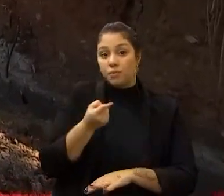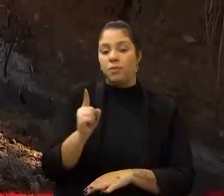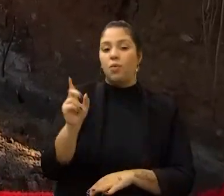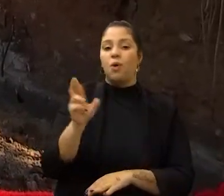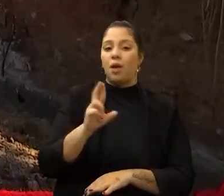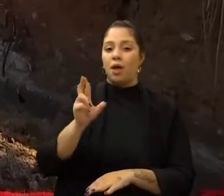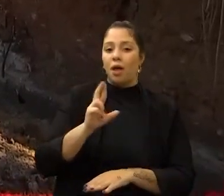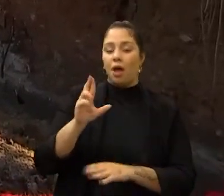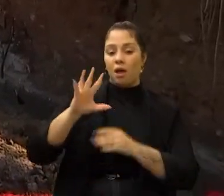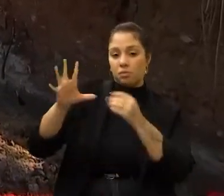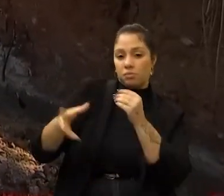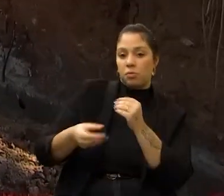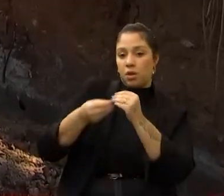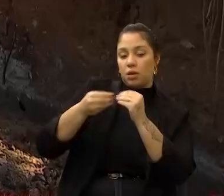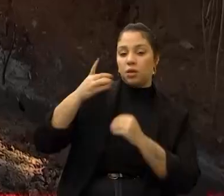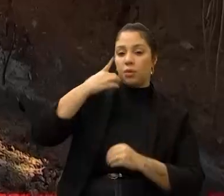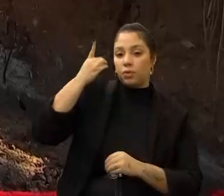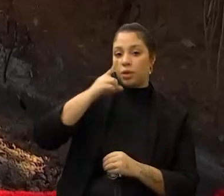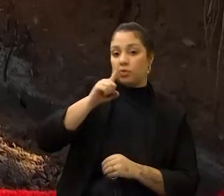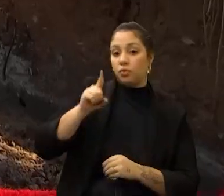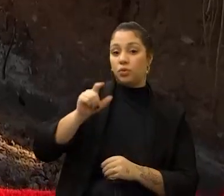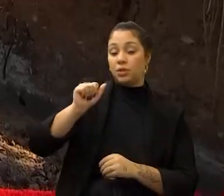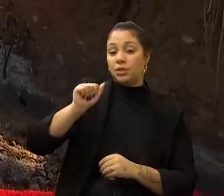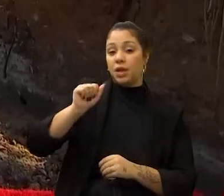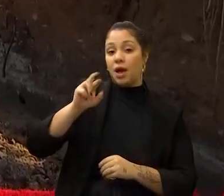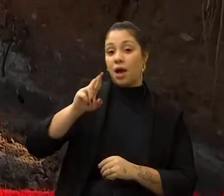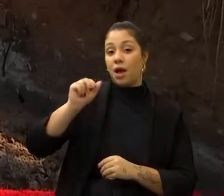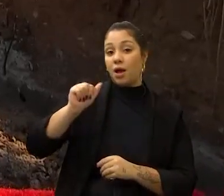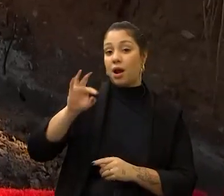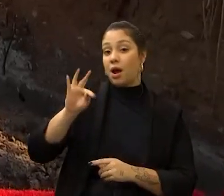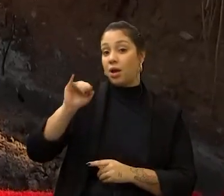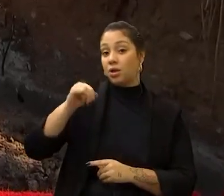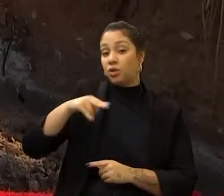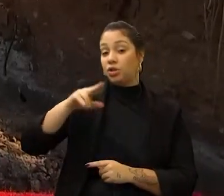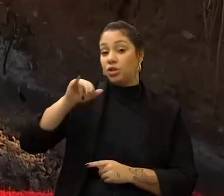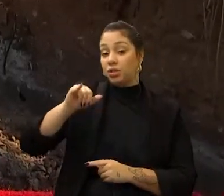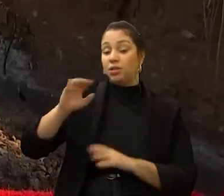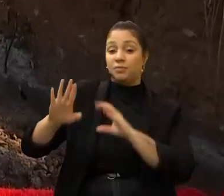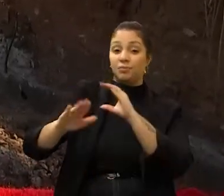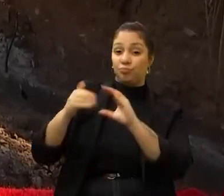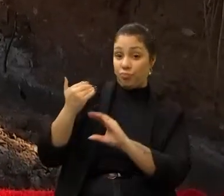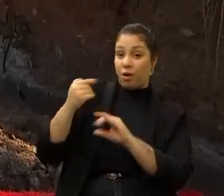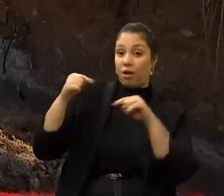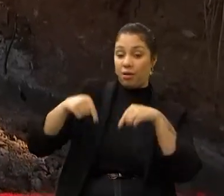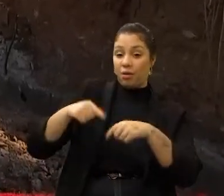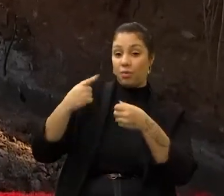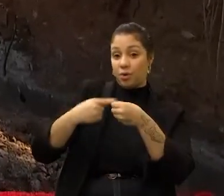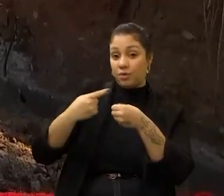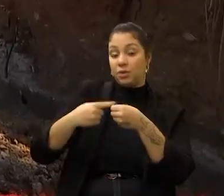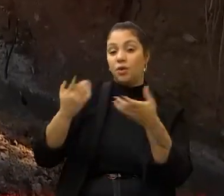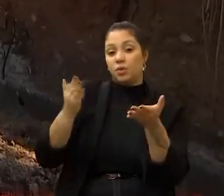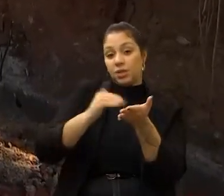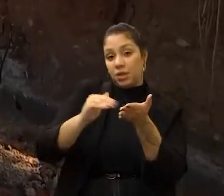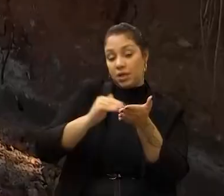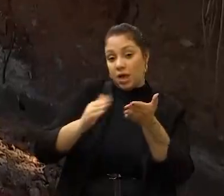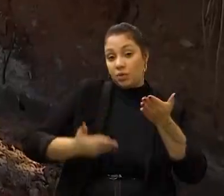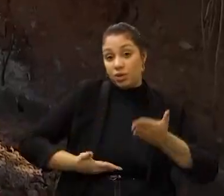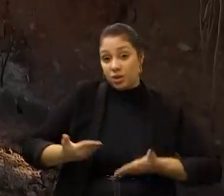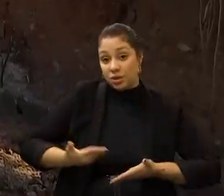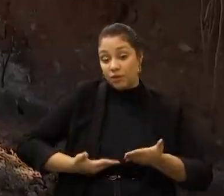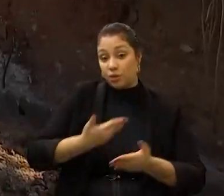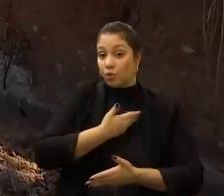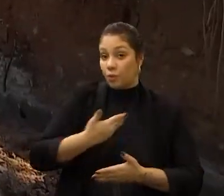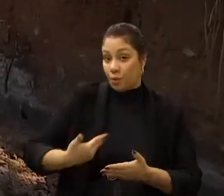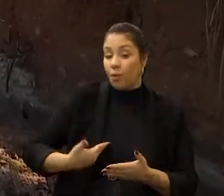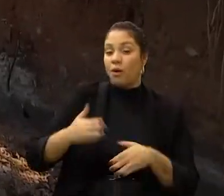400 mil reais de emenda do deputado zaratinne e veio para o município então Prefeito secretário de serviços públicos